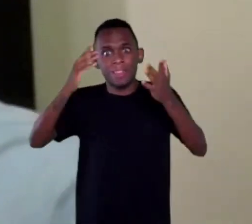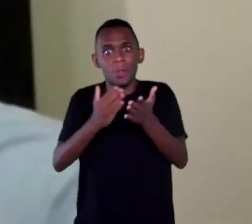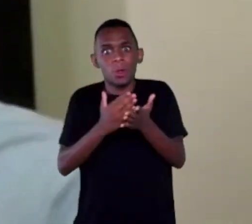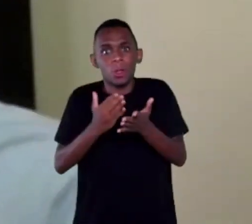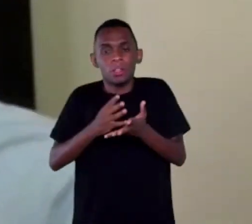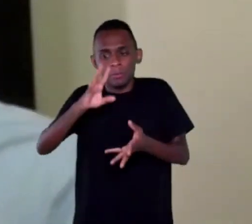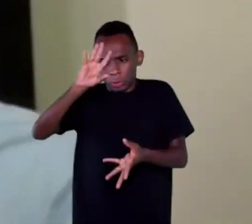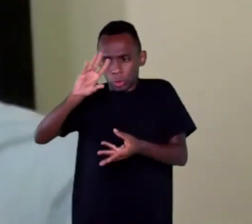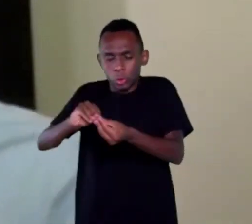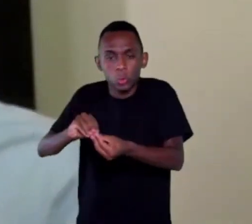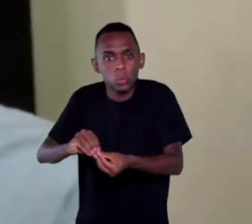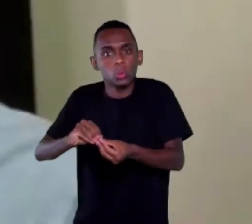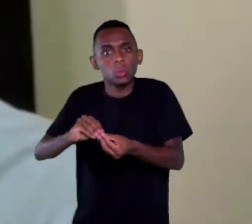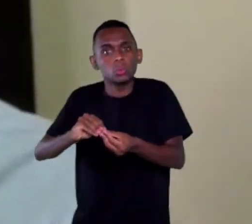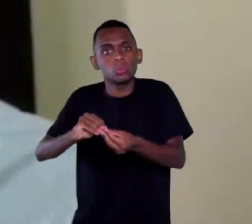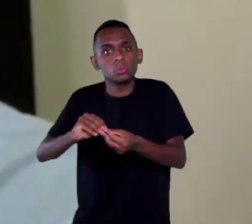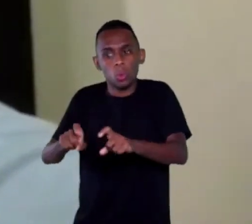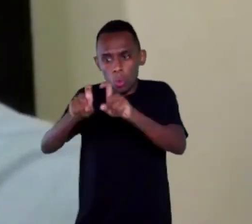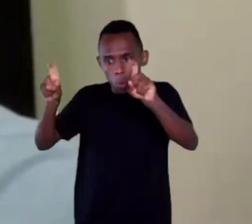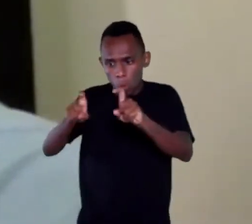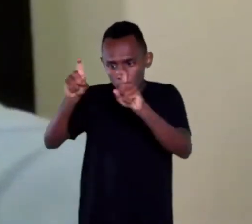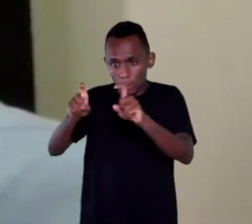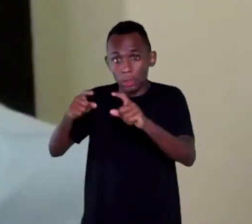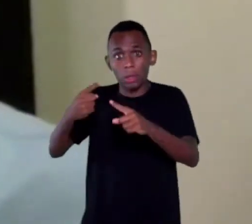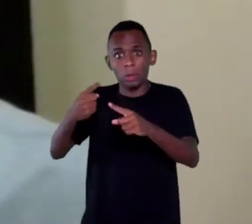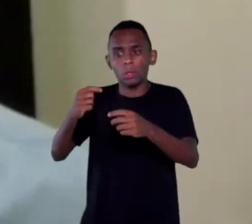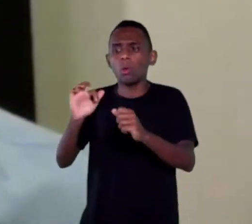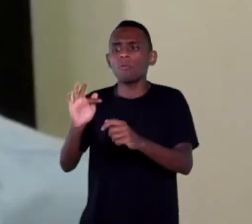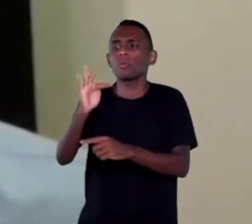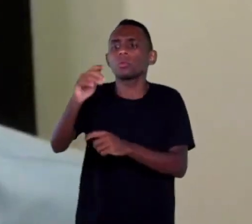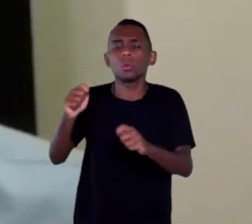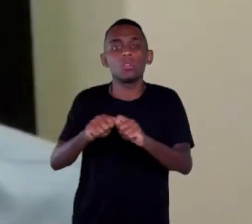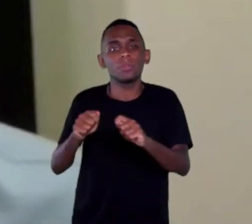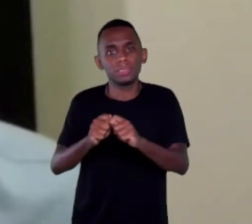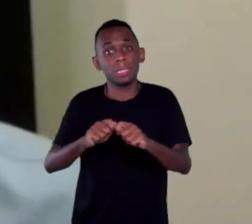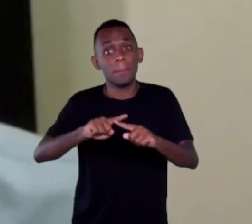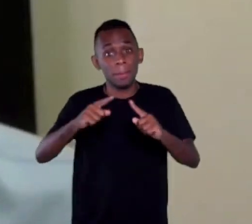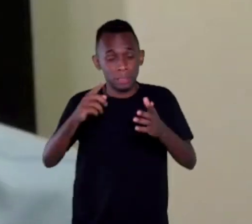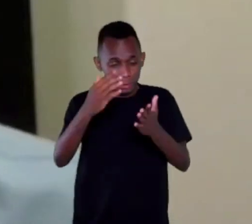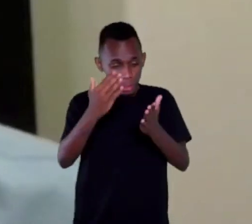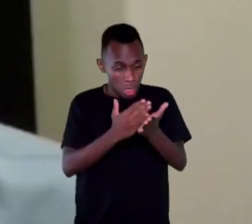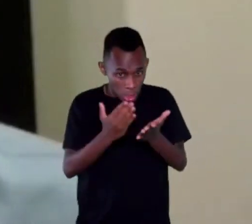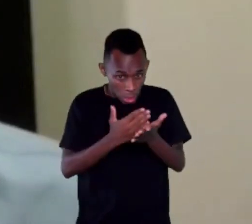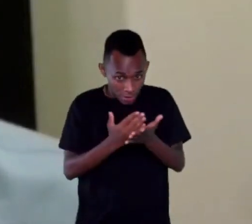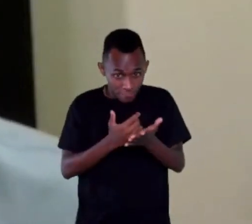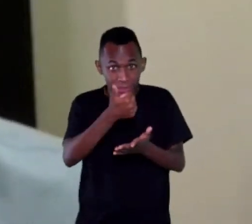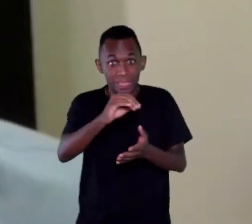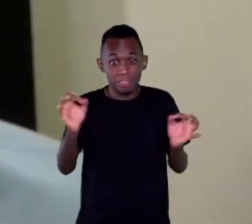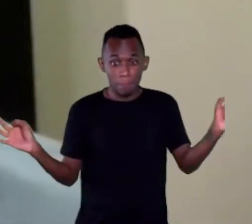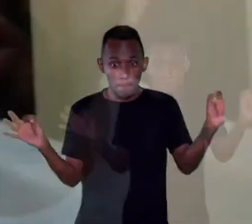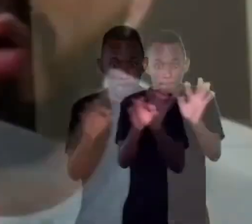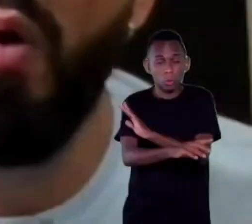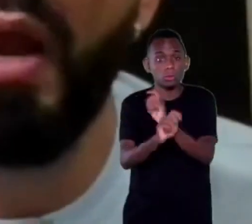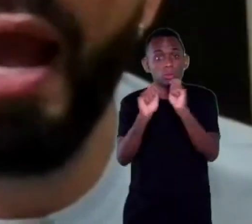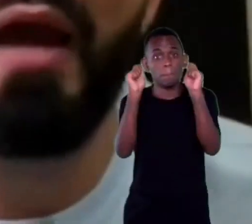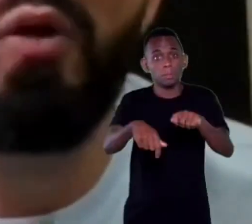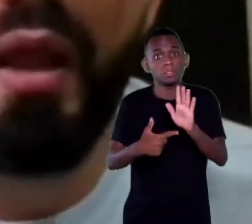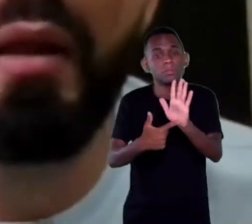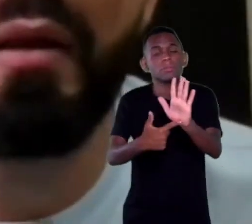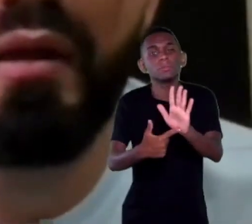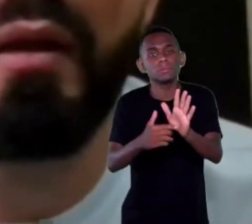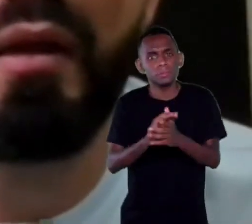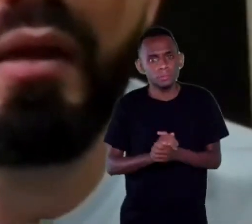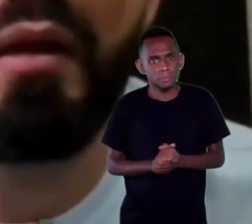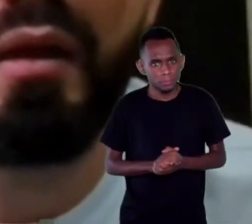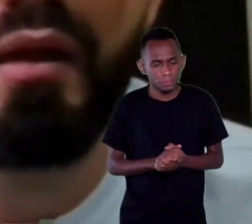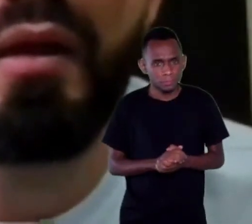no Word, do que eu vou fazer ainda. Mas livro eu tenho 10 escrito, pronto para publicar. Mas a gente sabe o quão caro